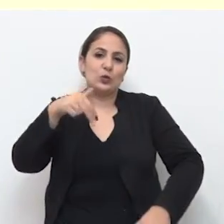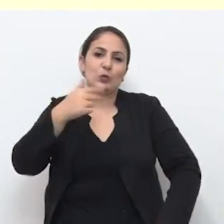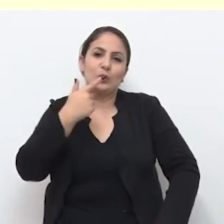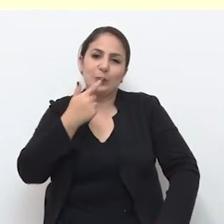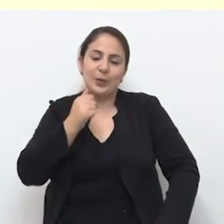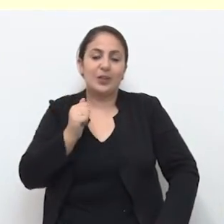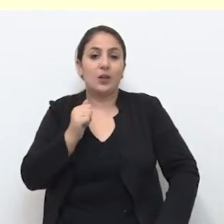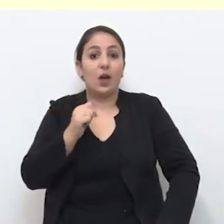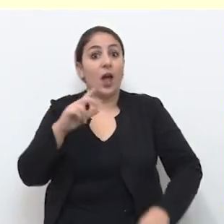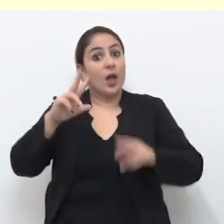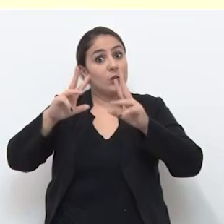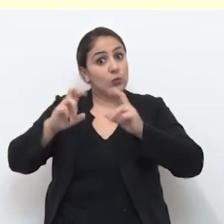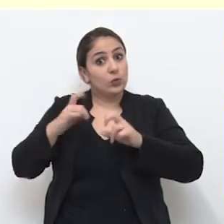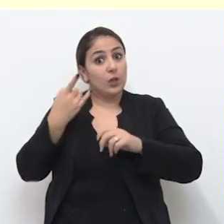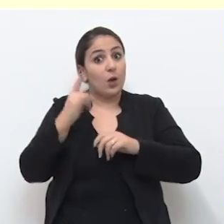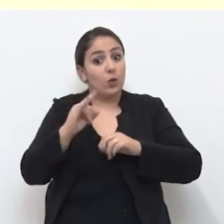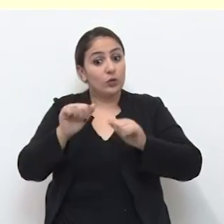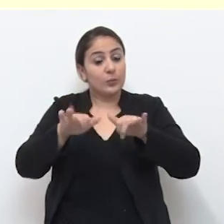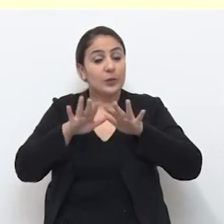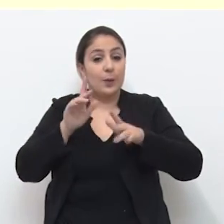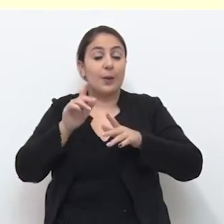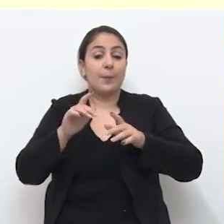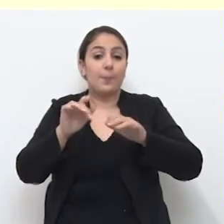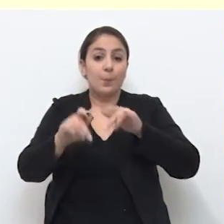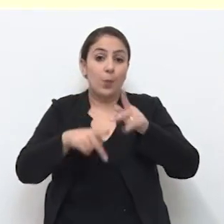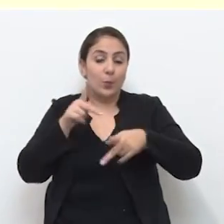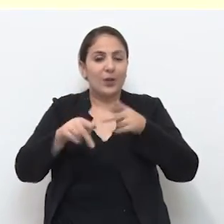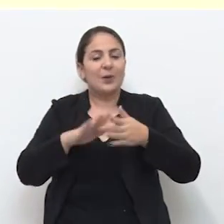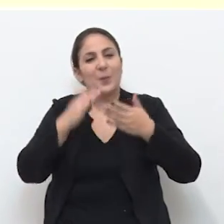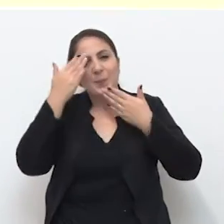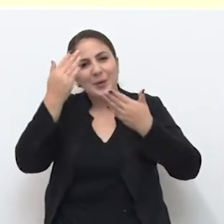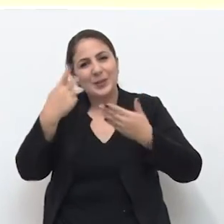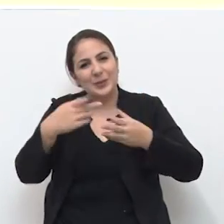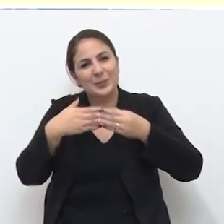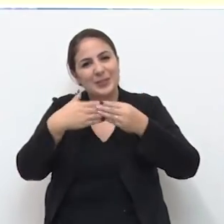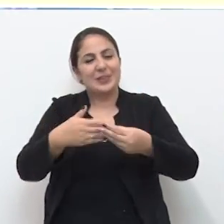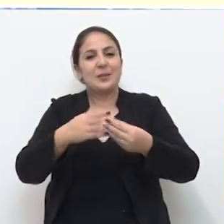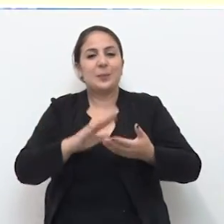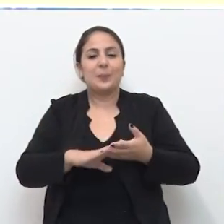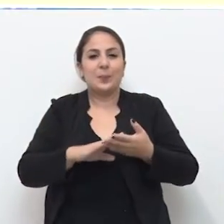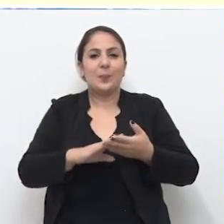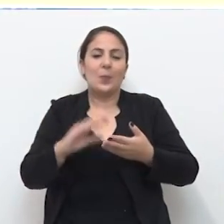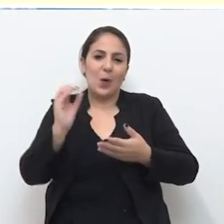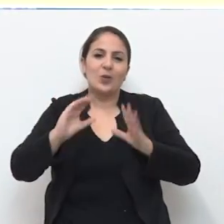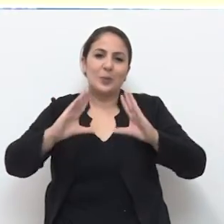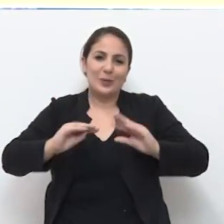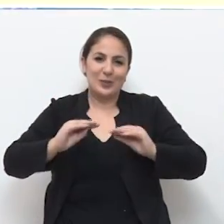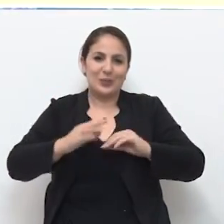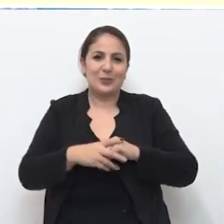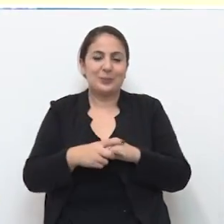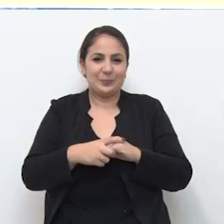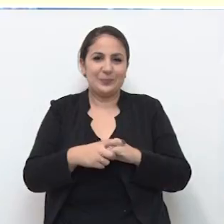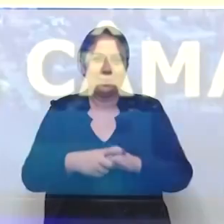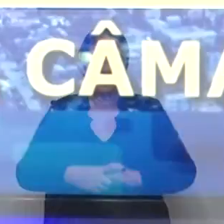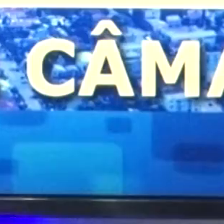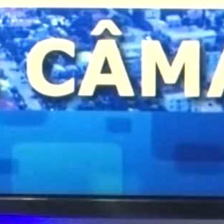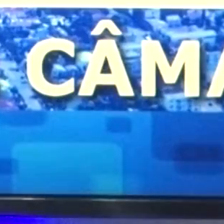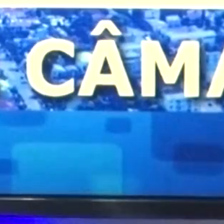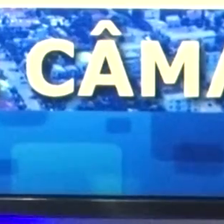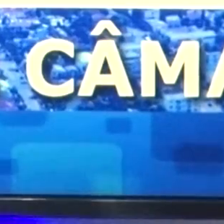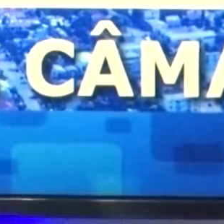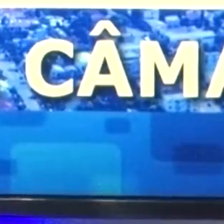Junho Vermelho, que foi o tema da última Tribuna Popular. Obrigada pela sua companhia e uma ótima noite!